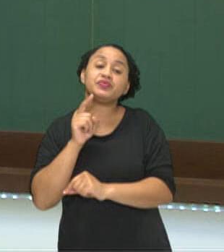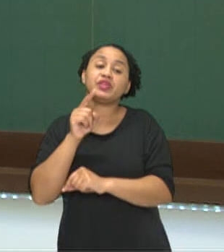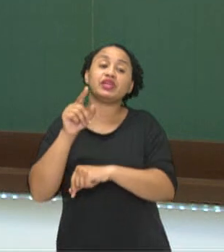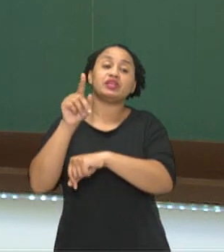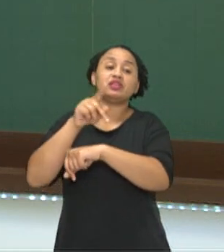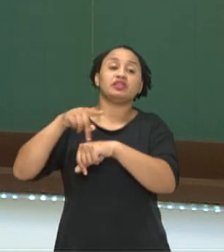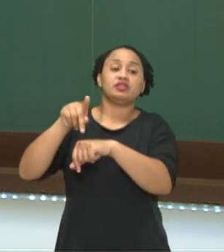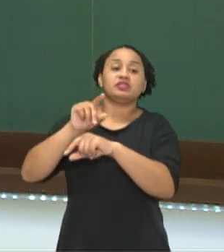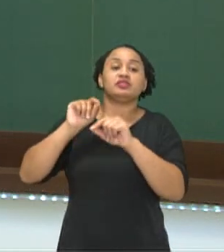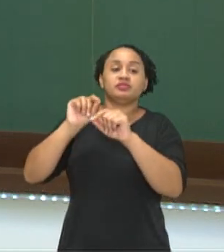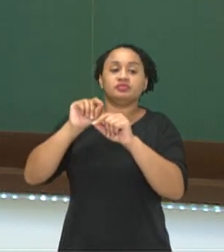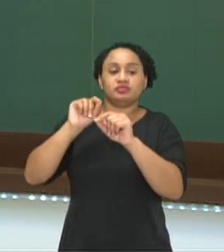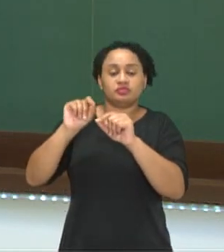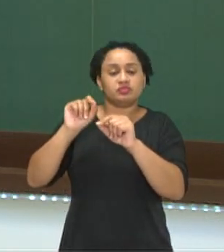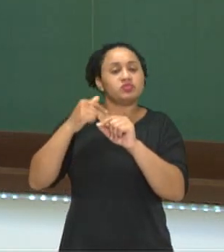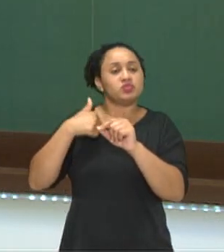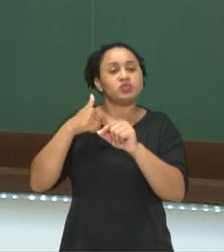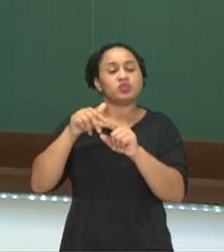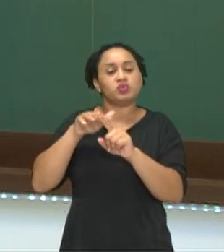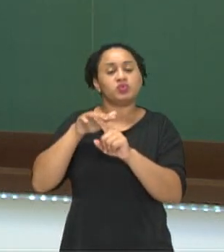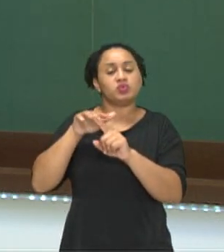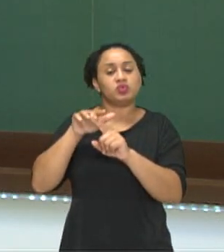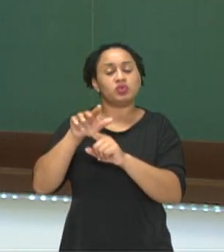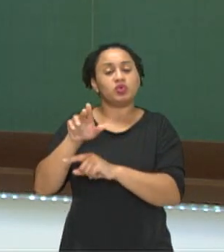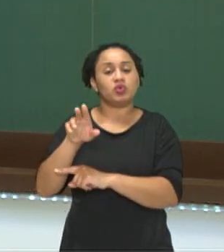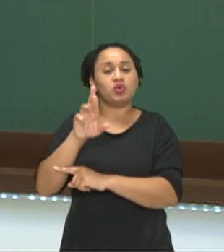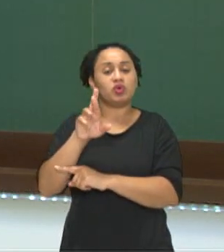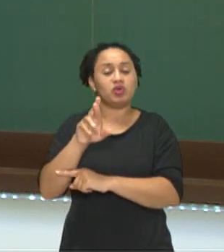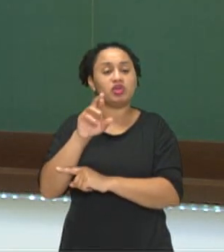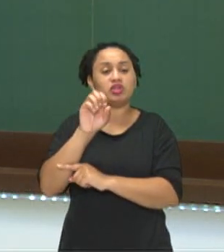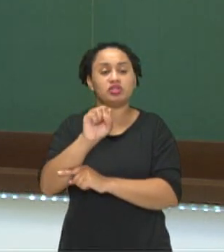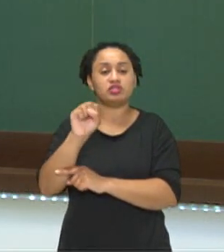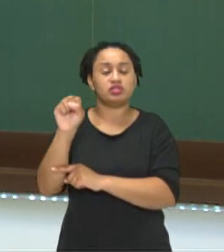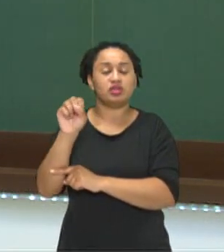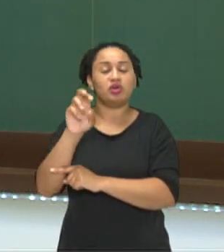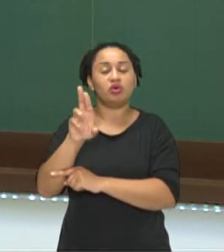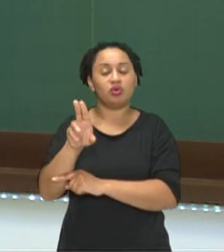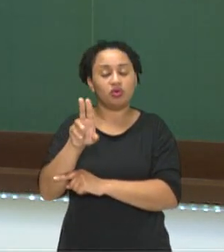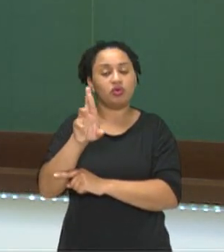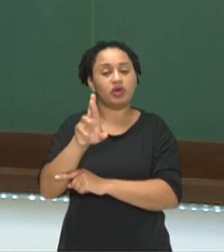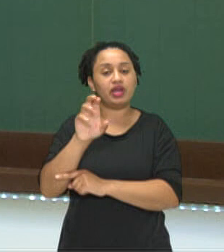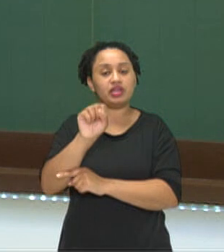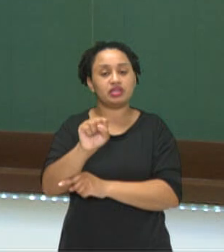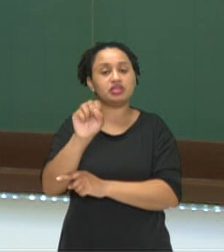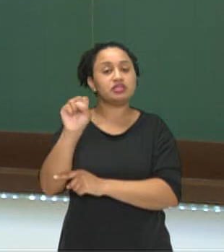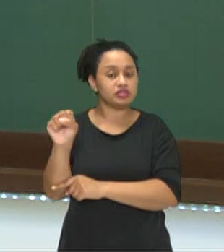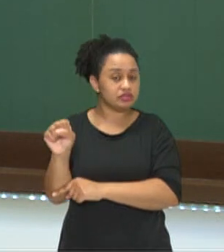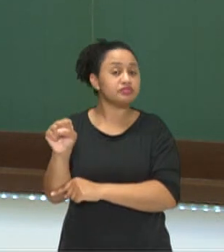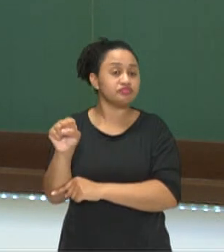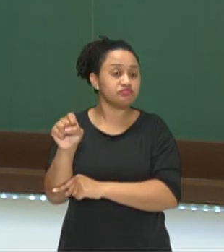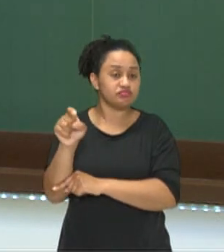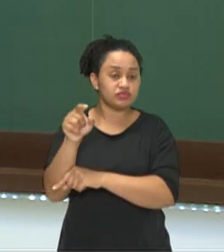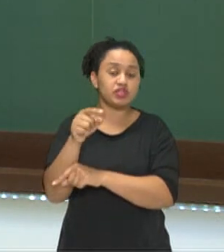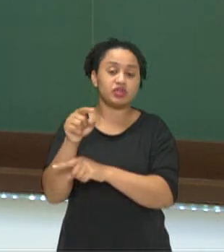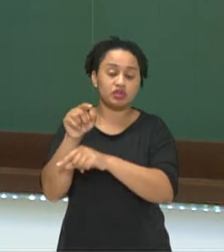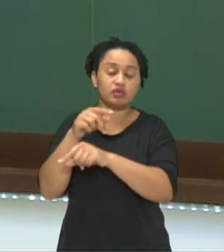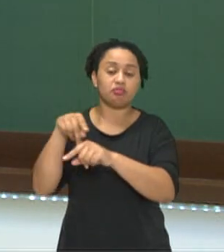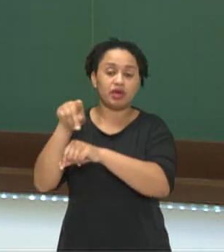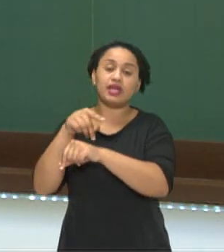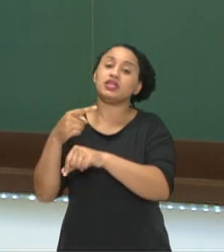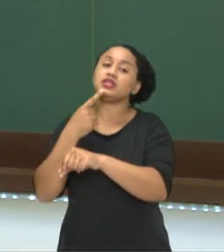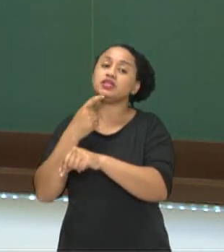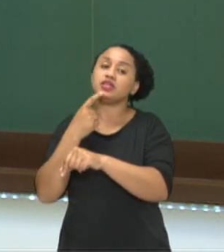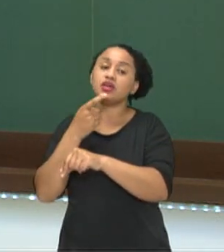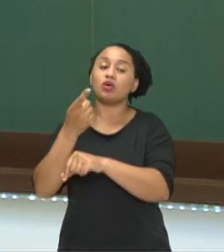são os países que faziam parte da União das Repúblicas Socialistas Soviéticas, ou seja, da URSS, enquanto os